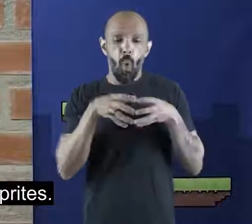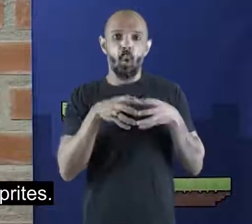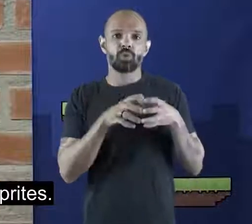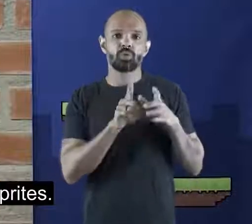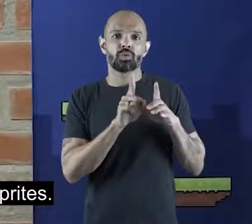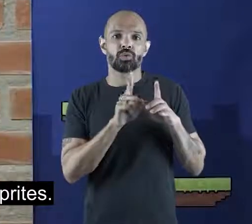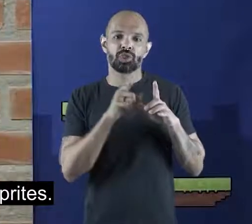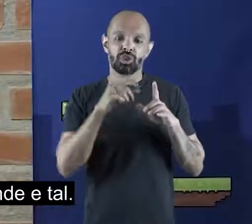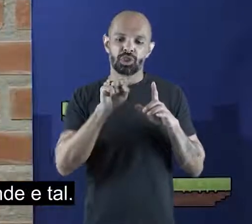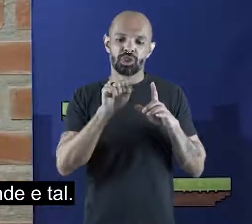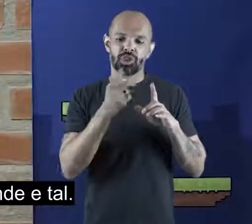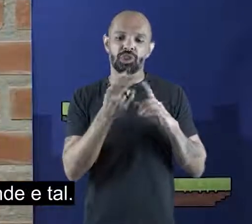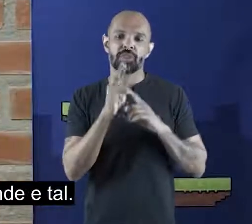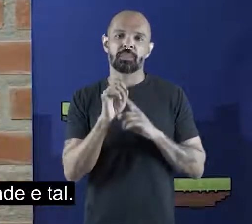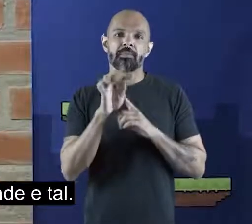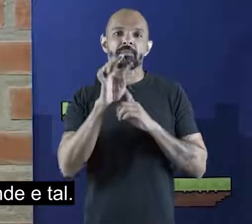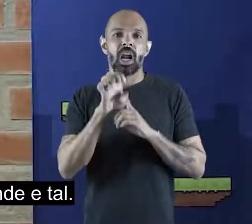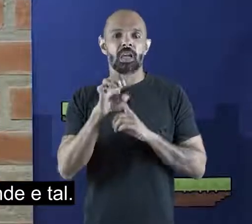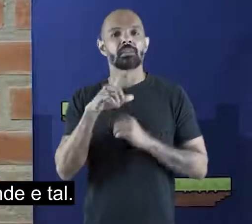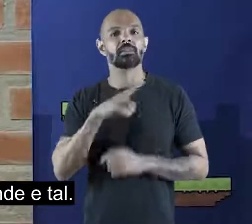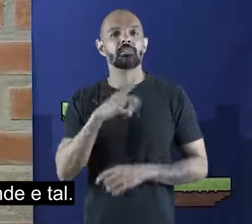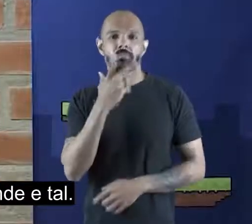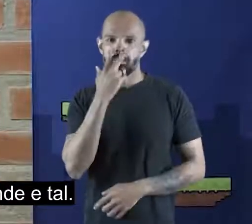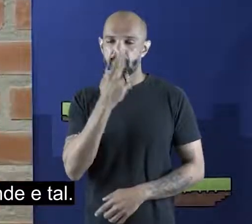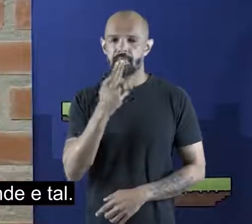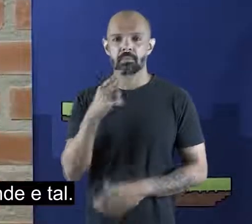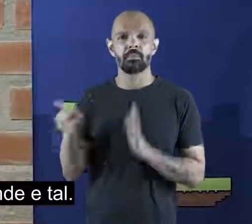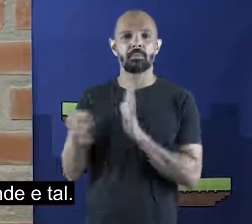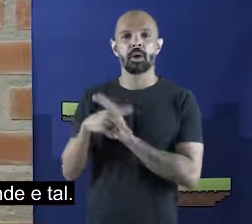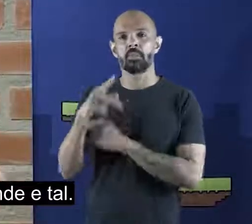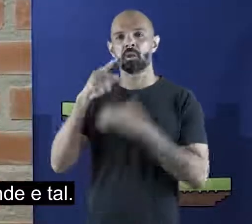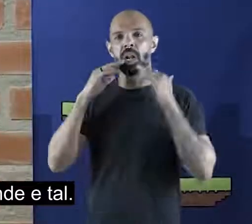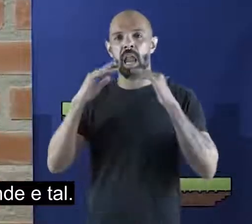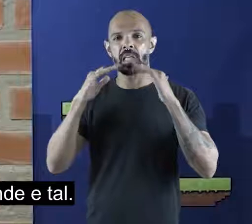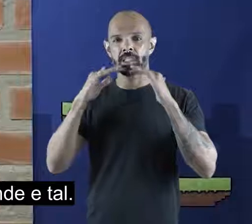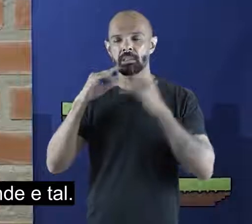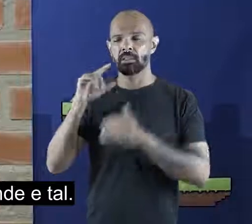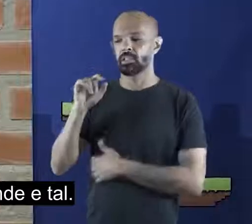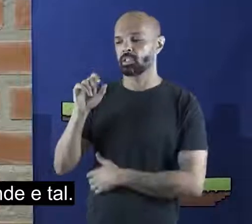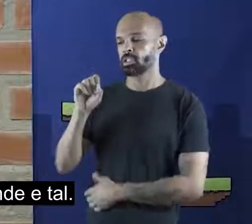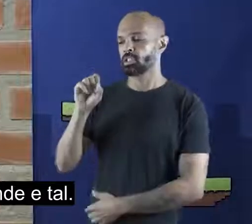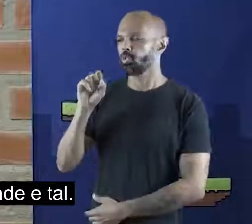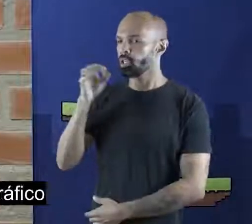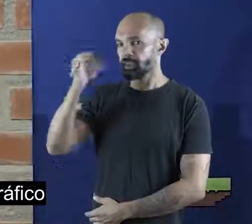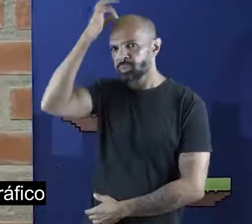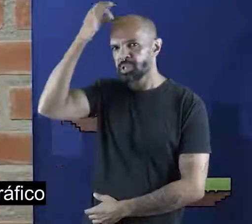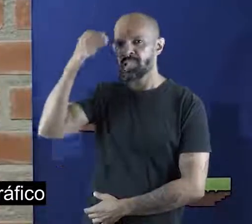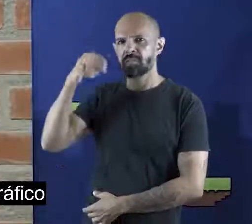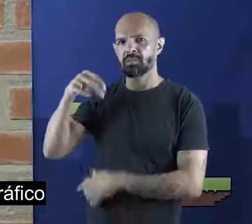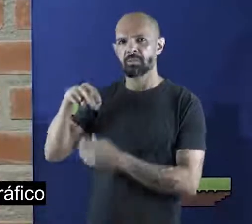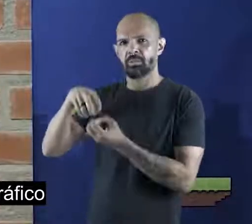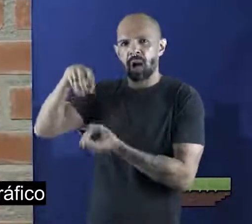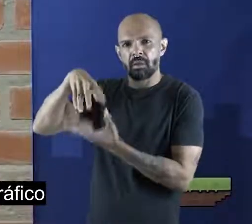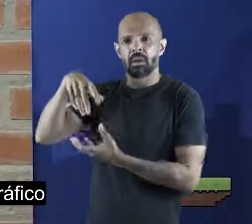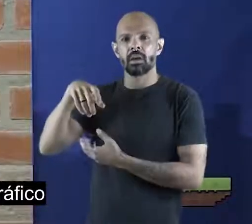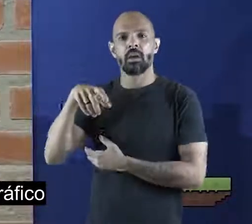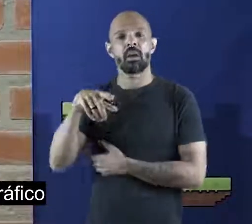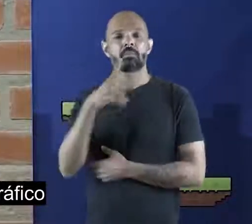sprites. O sprite vem do latim chamado spiritus, que quer dizer fada, duende, tá? Ele